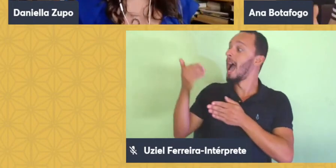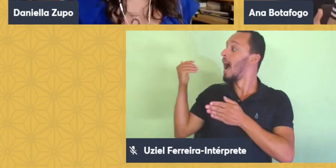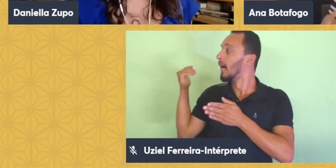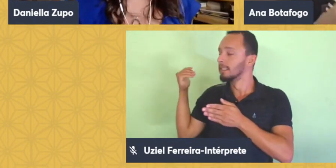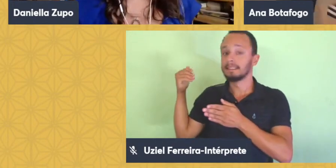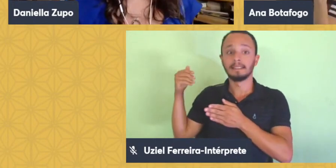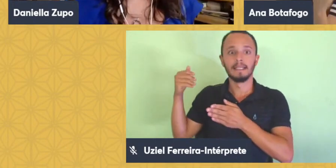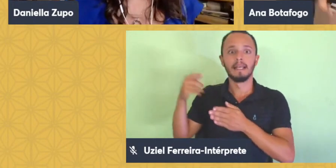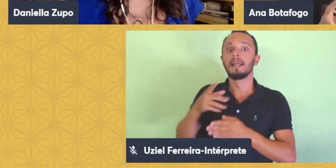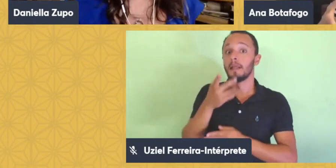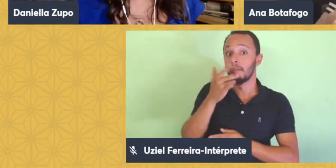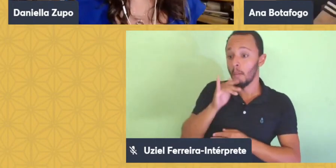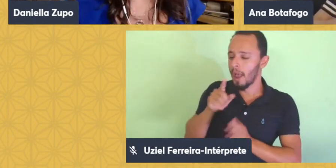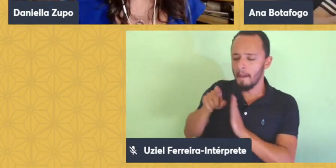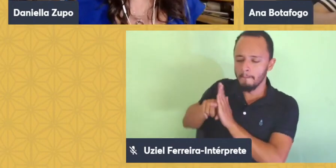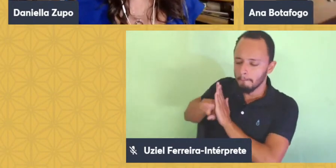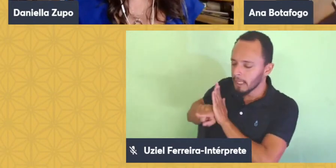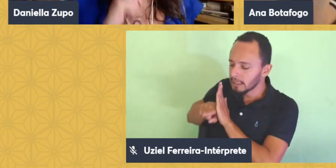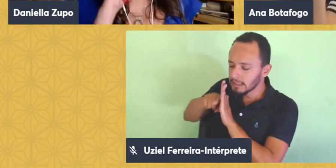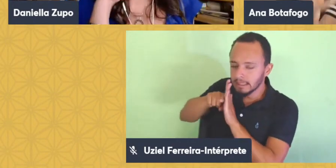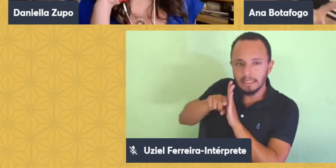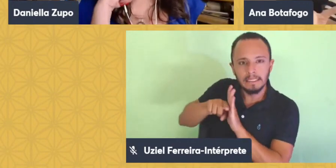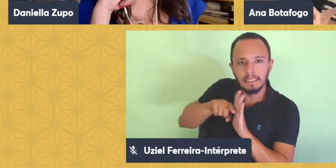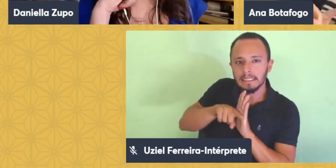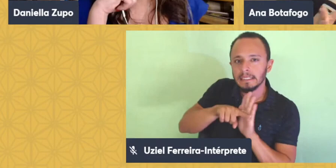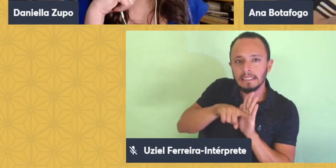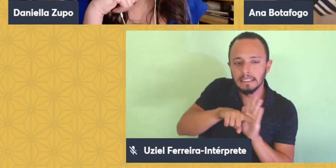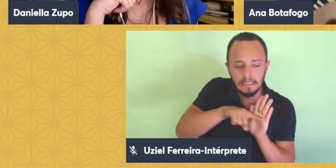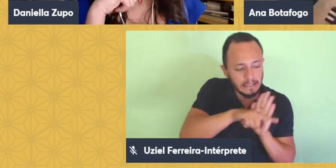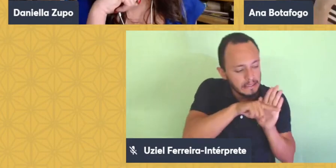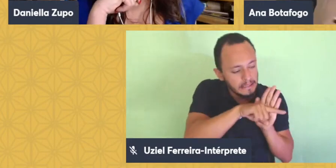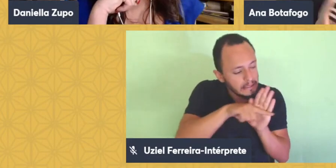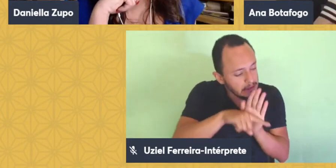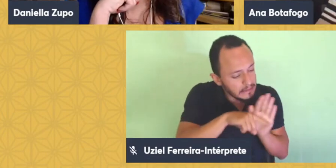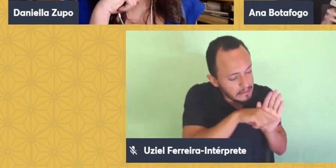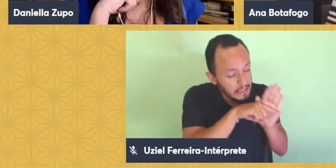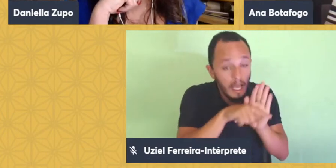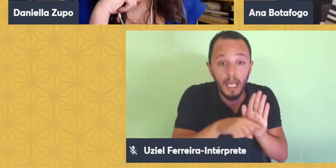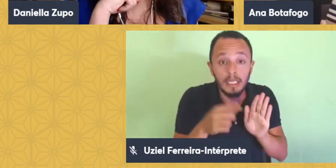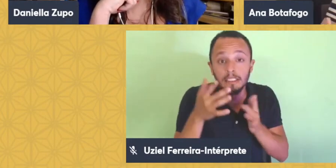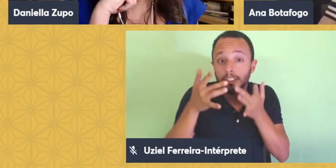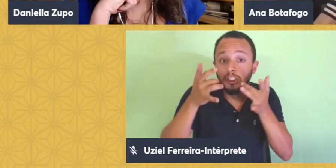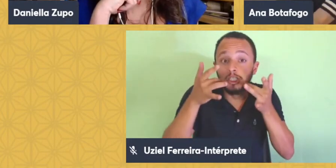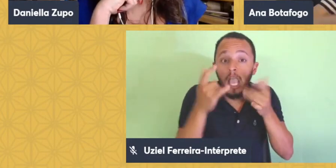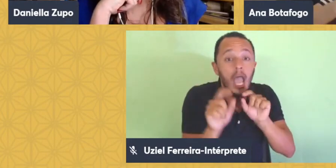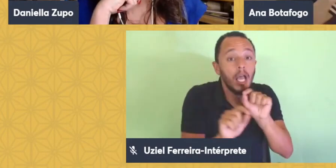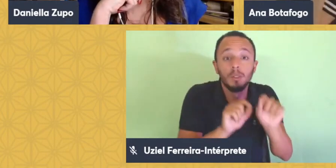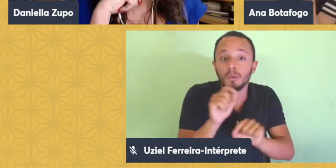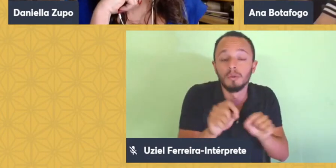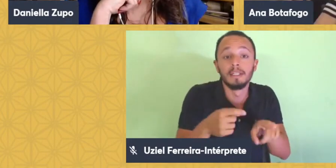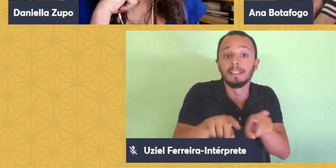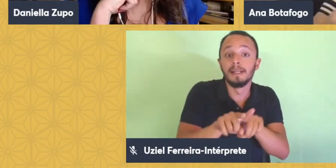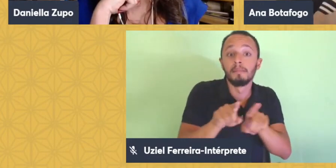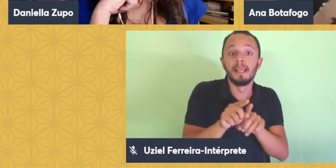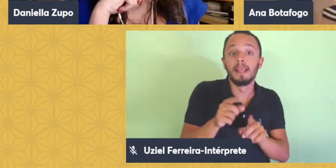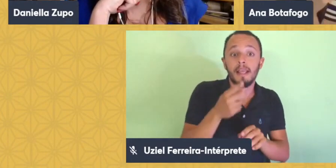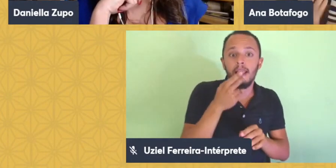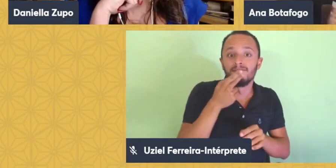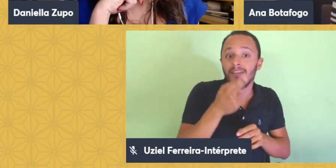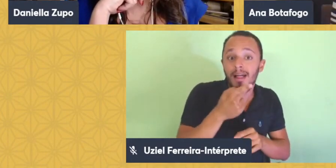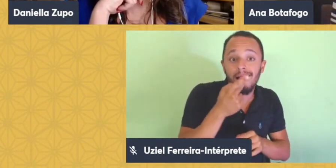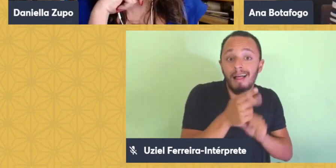fez uma pesquisa da maravilhosa sobre os meus espetáculos e o que falaram desses espetáculos né